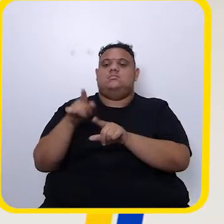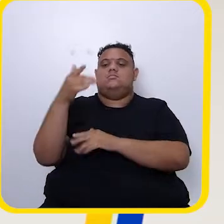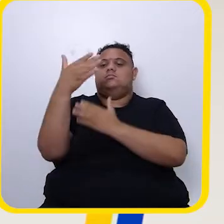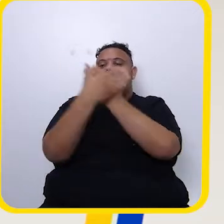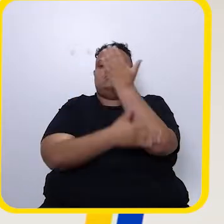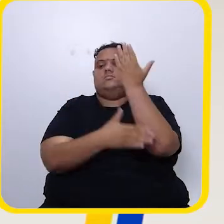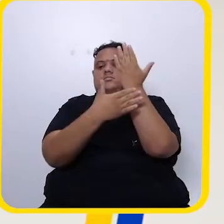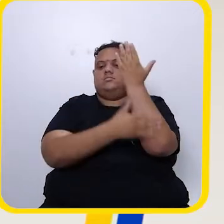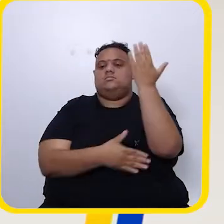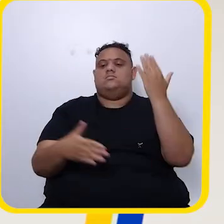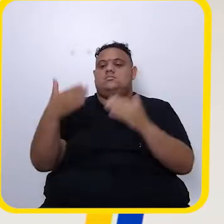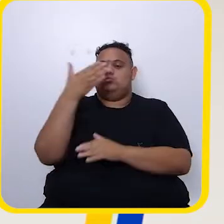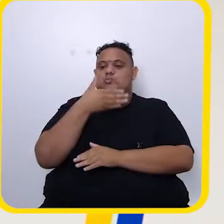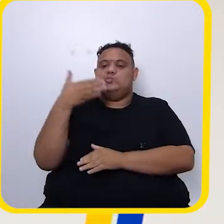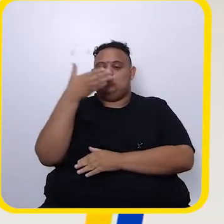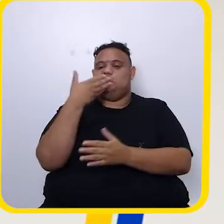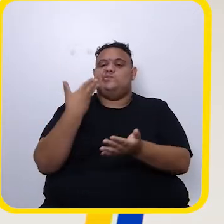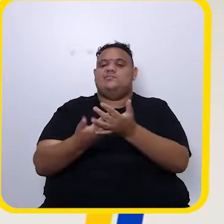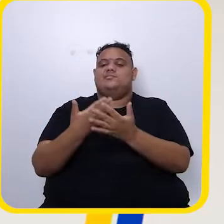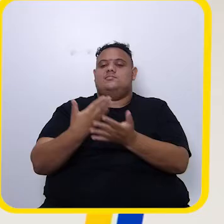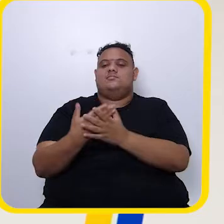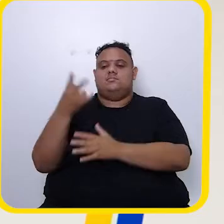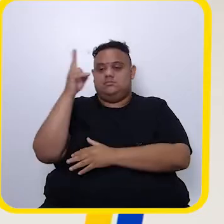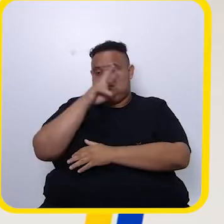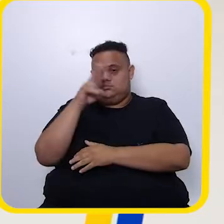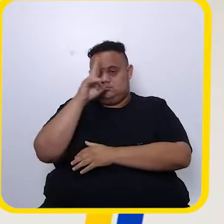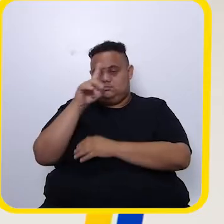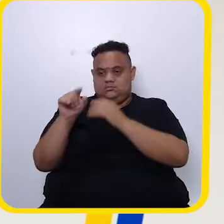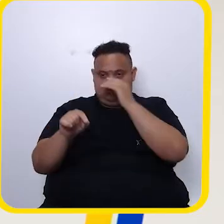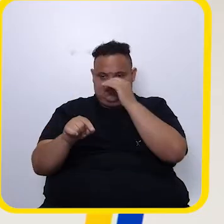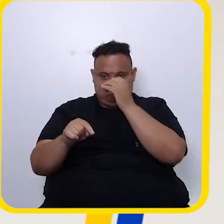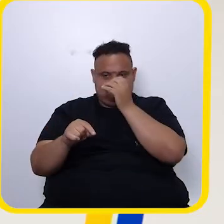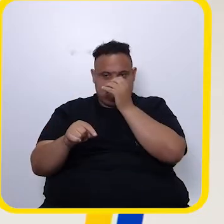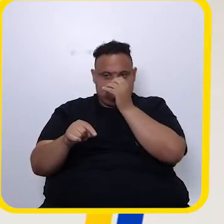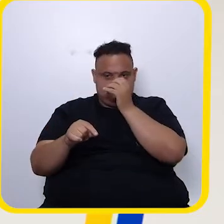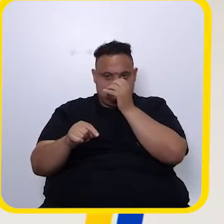de cana-de-açúcar, inclusive, né, a gente estuda em história, né, que